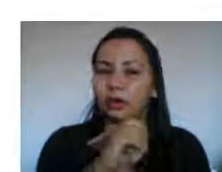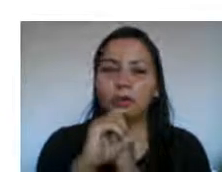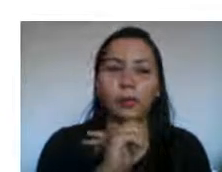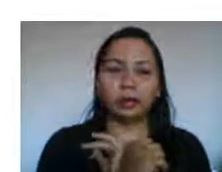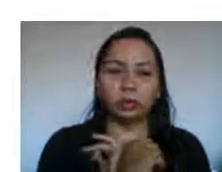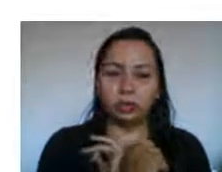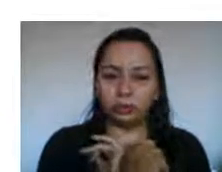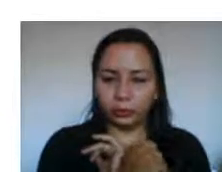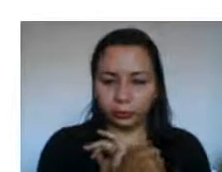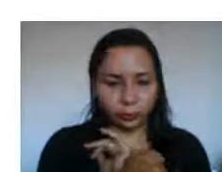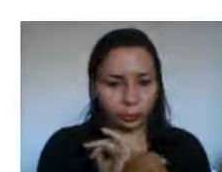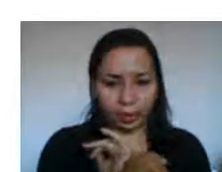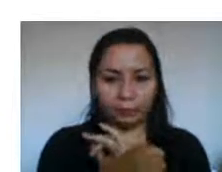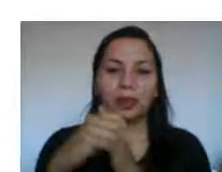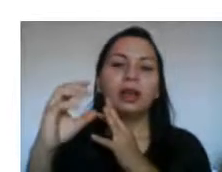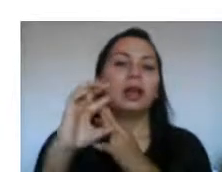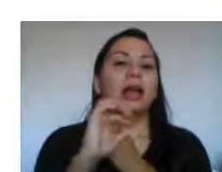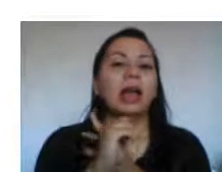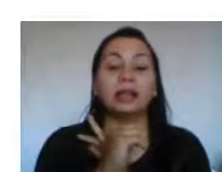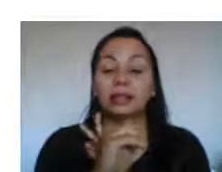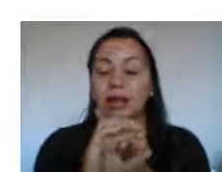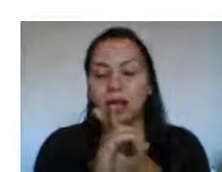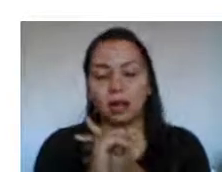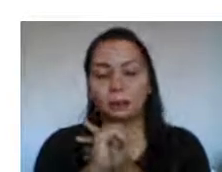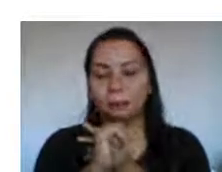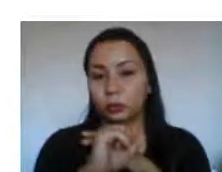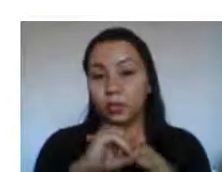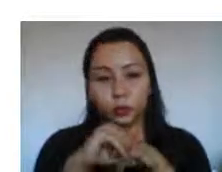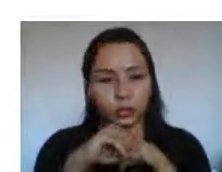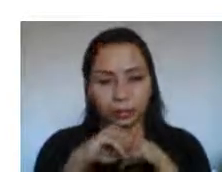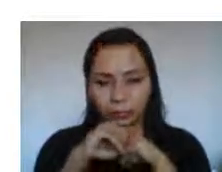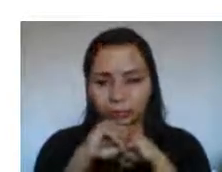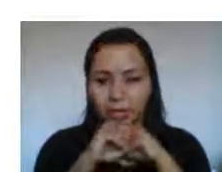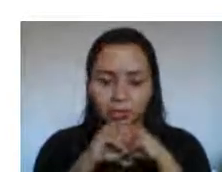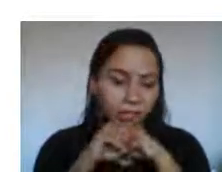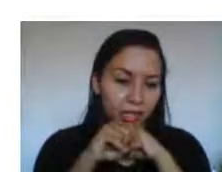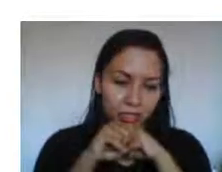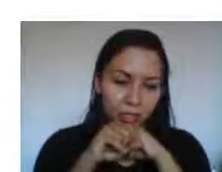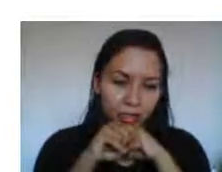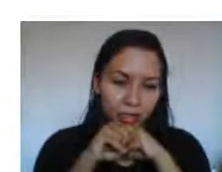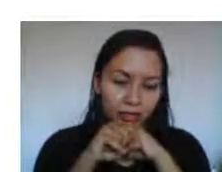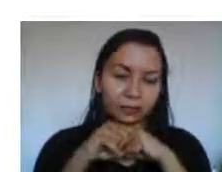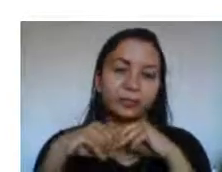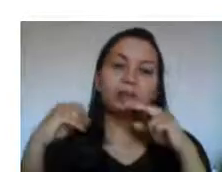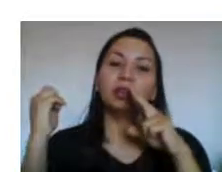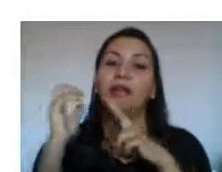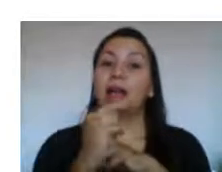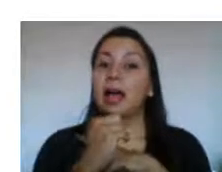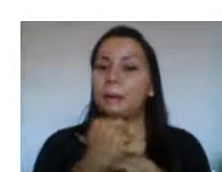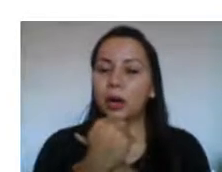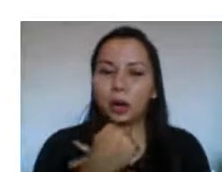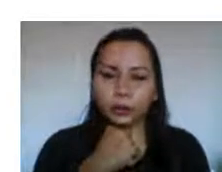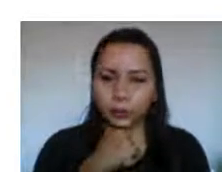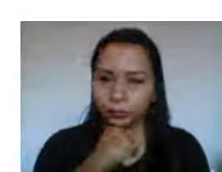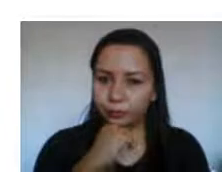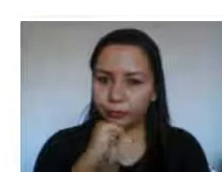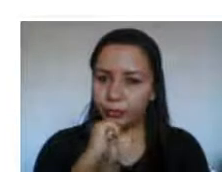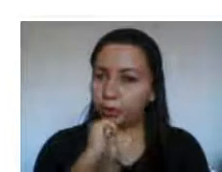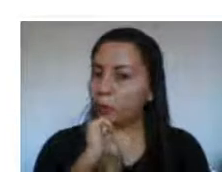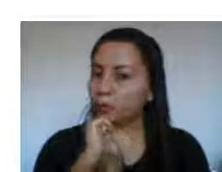o quê? O aumento do nível do mar, o descongelamento das geleiras, a